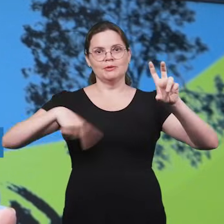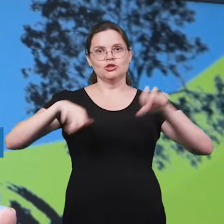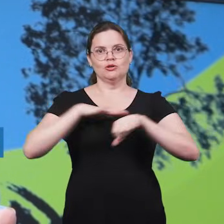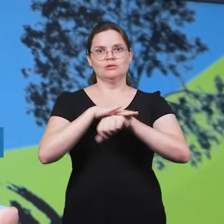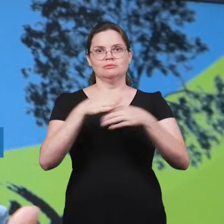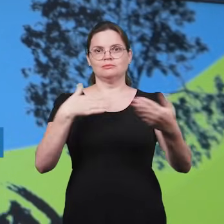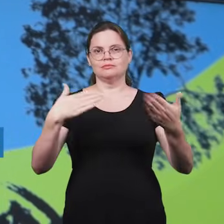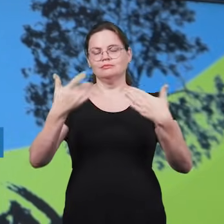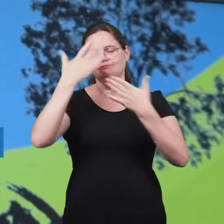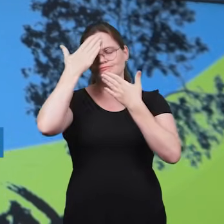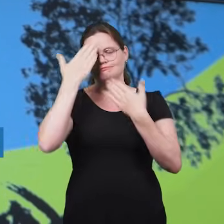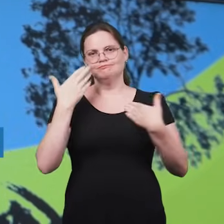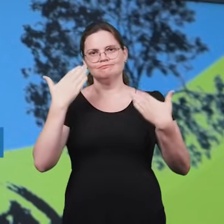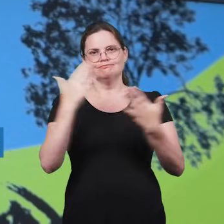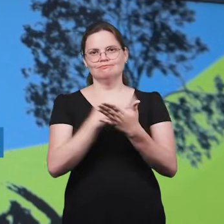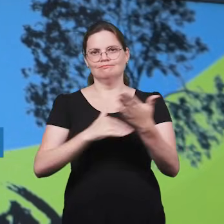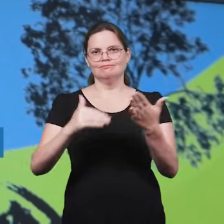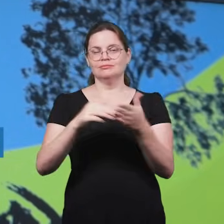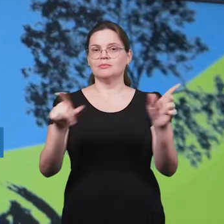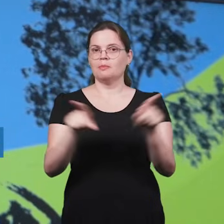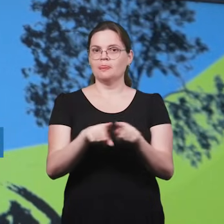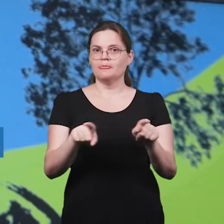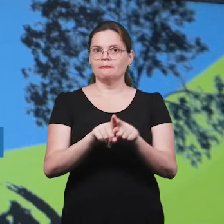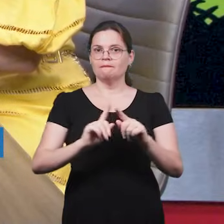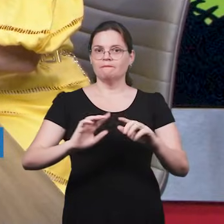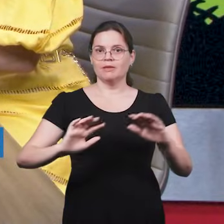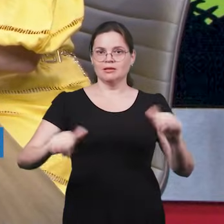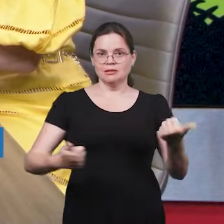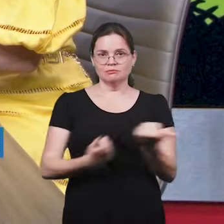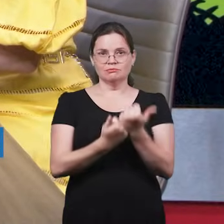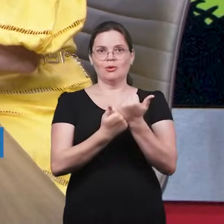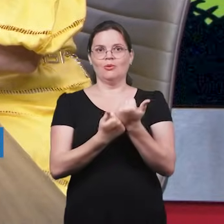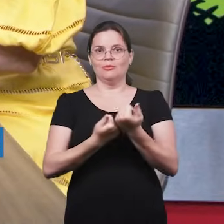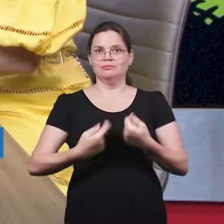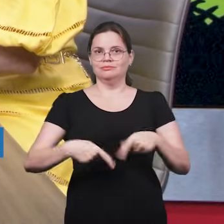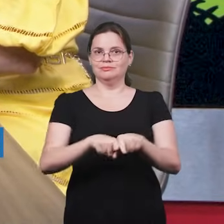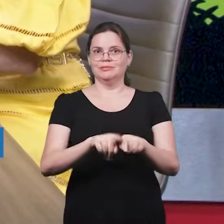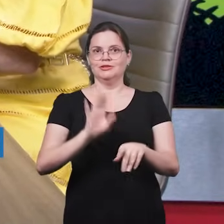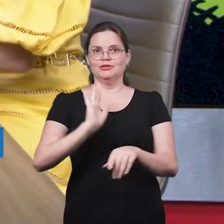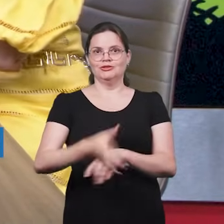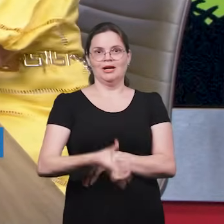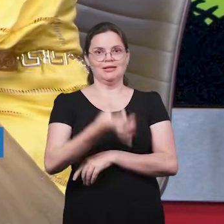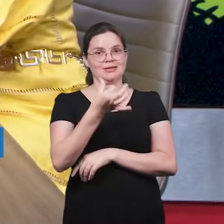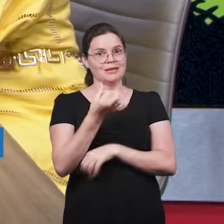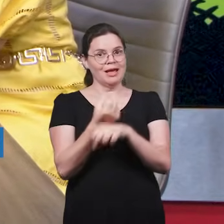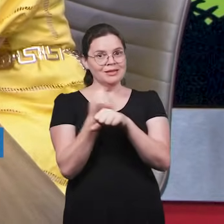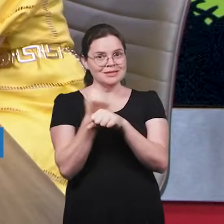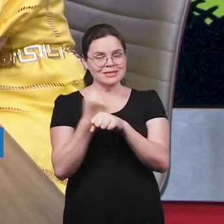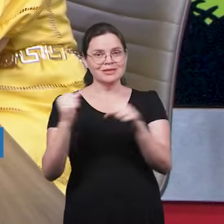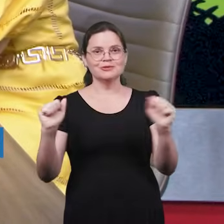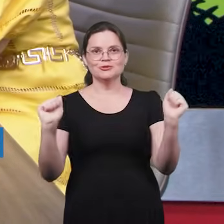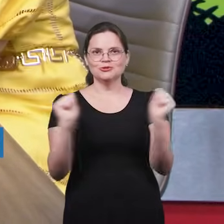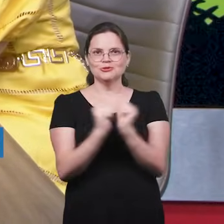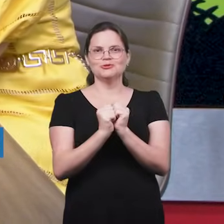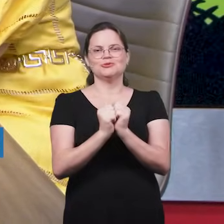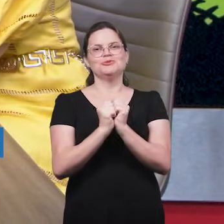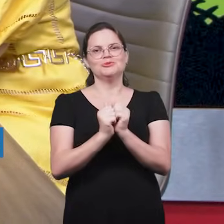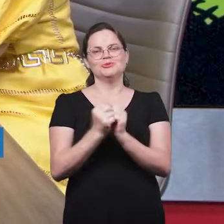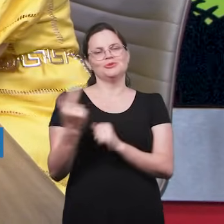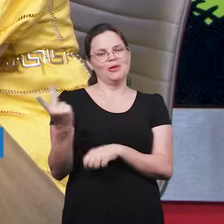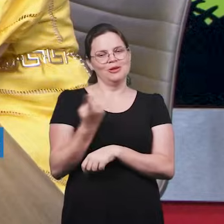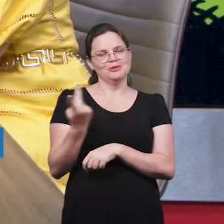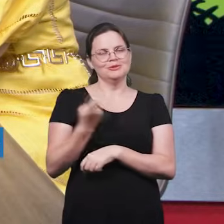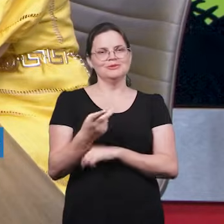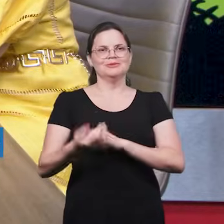muito obrigada a essa parceria, não é, Fernanda? São 6 anos juntinhas neste